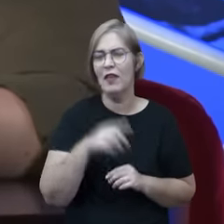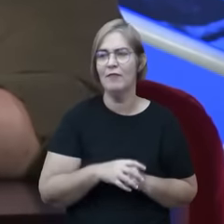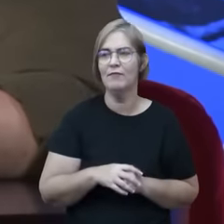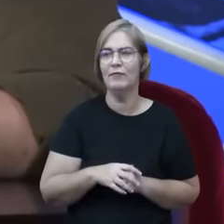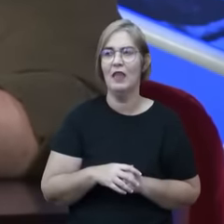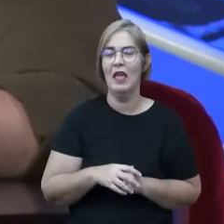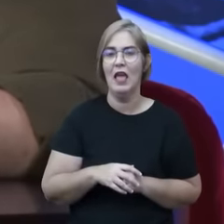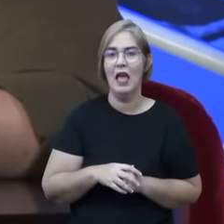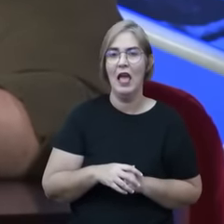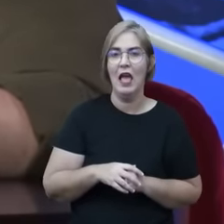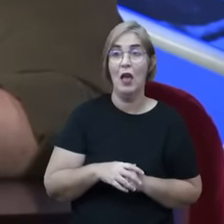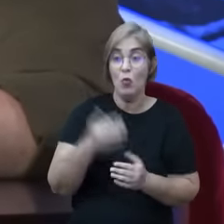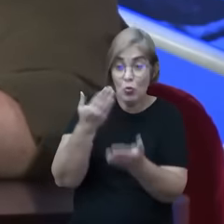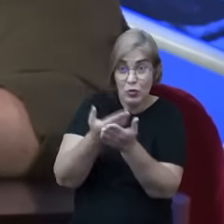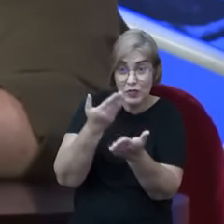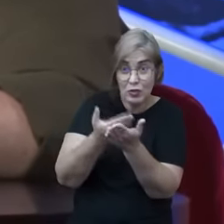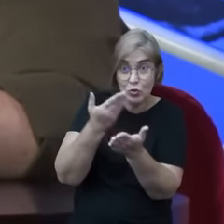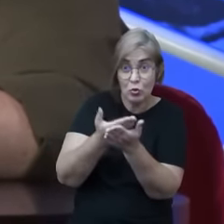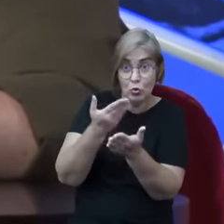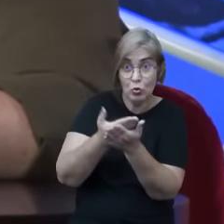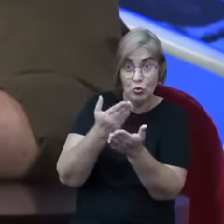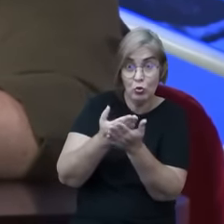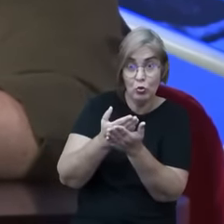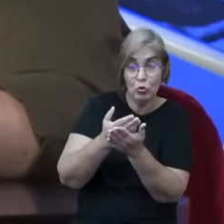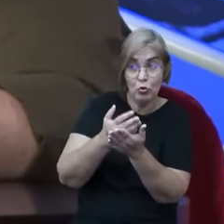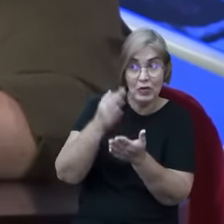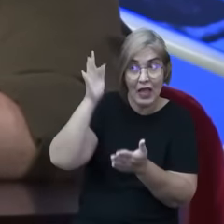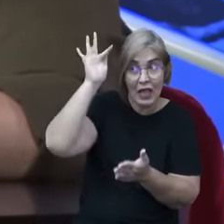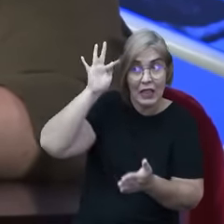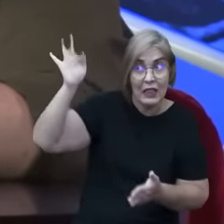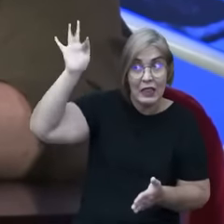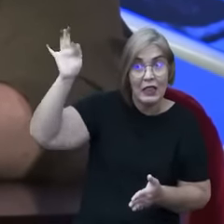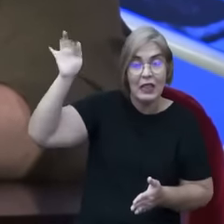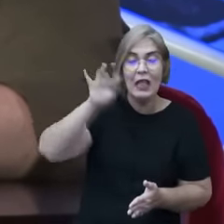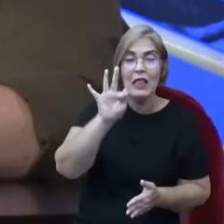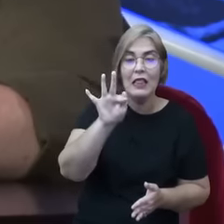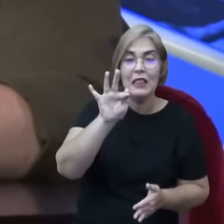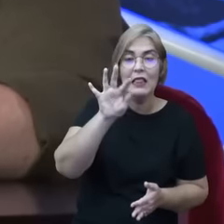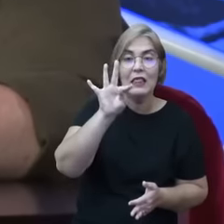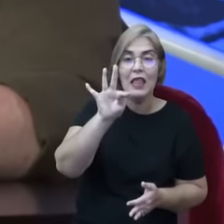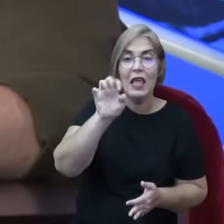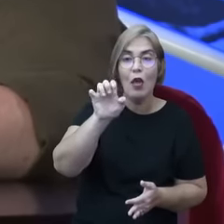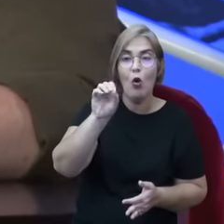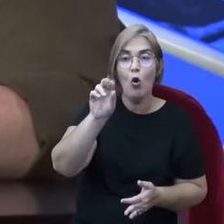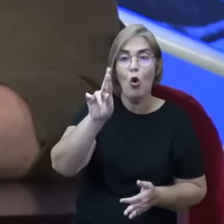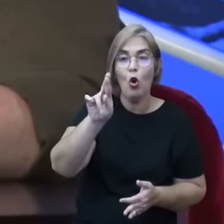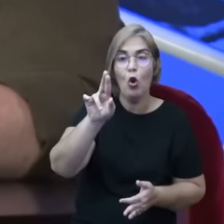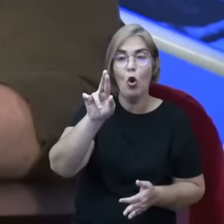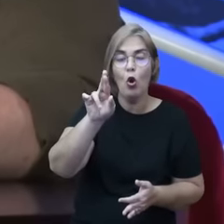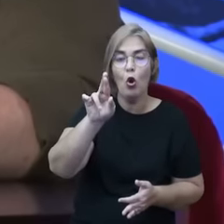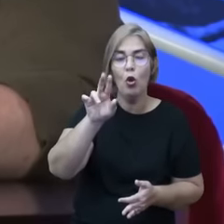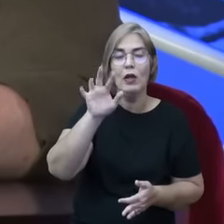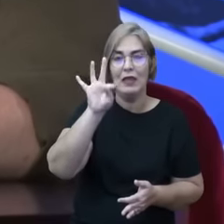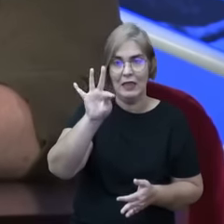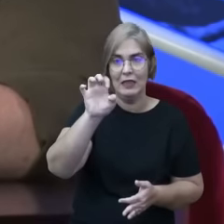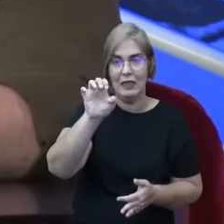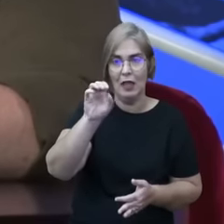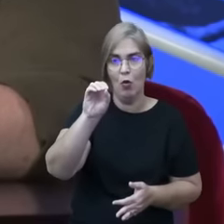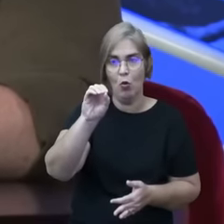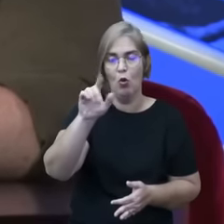é sempre uma teologia negativa, porque nós não podemos dominar a Deus. Deus é para nós justamente aquele abismo no qual nós vamos